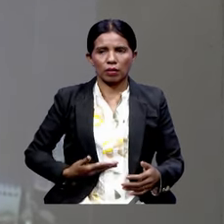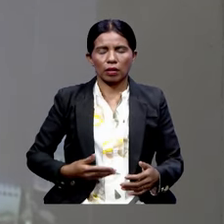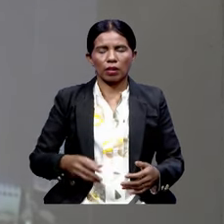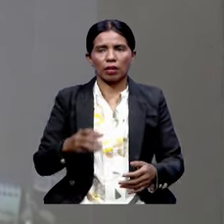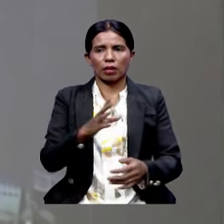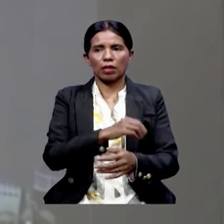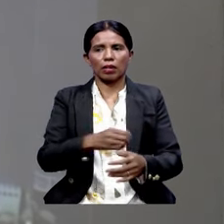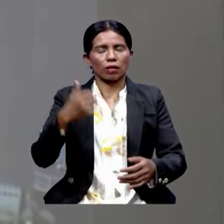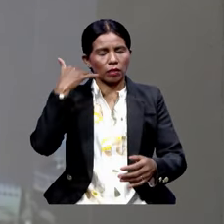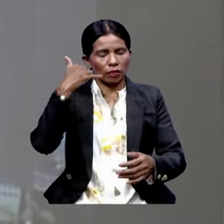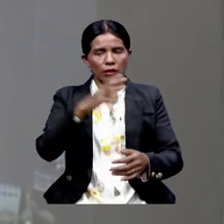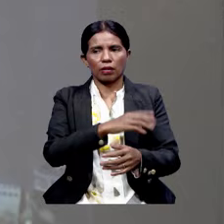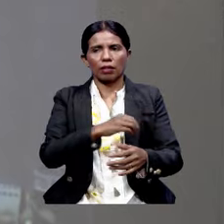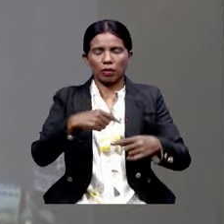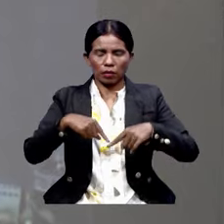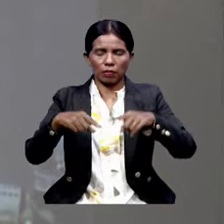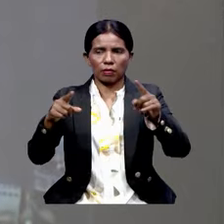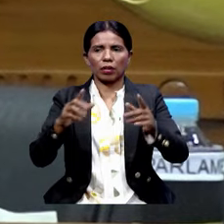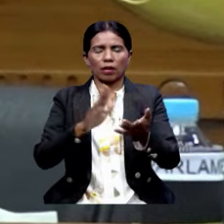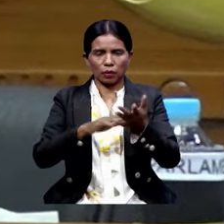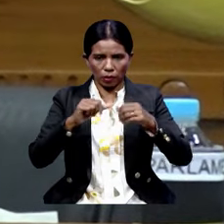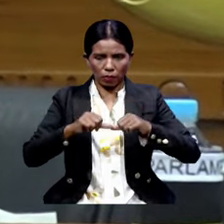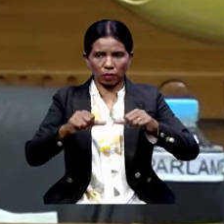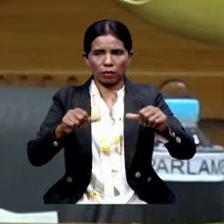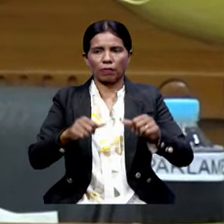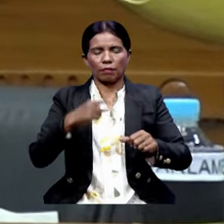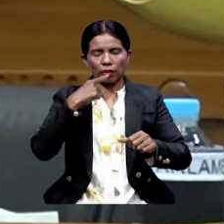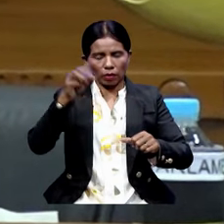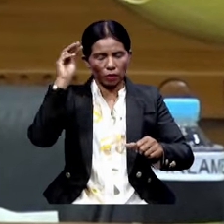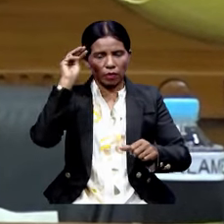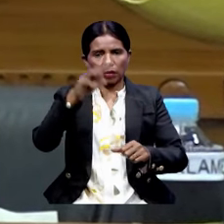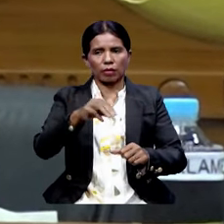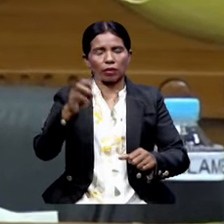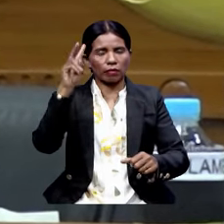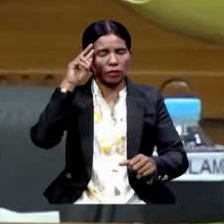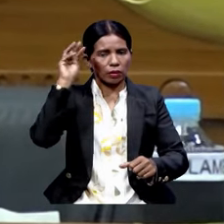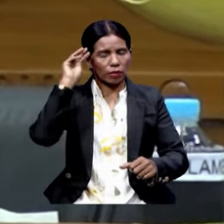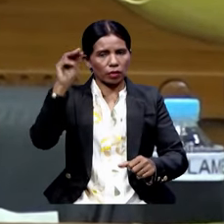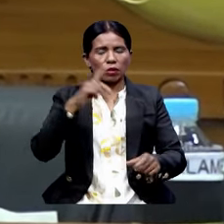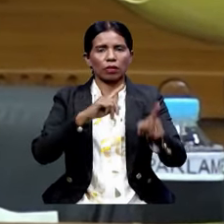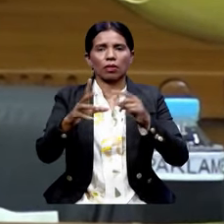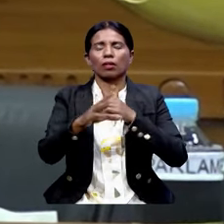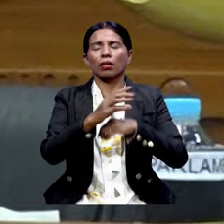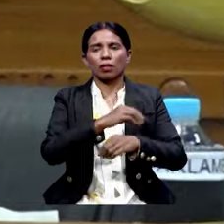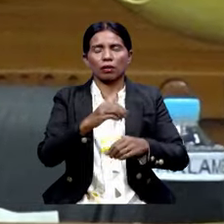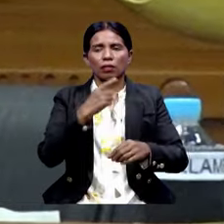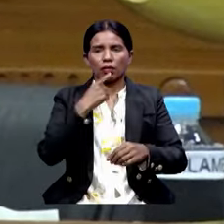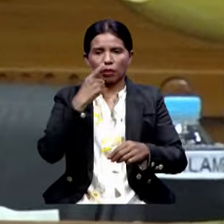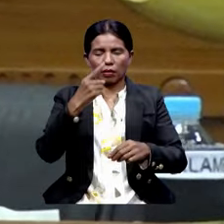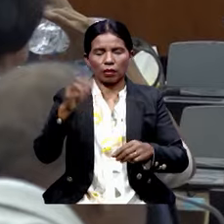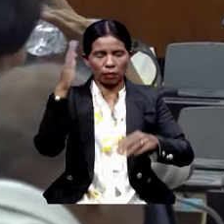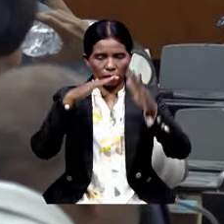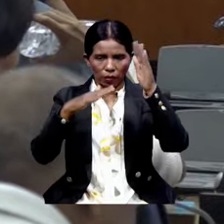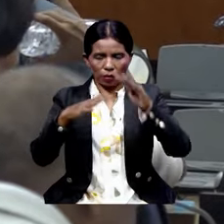comunica directamente iha mo sempre van a tarbora escola lao hela hatamba preocupação ne vice-ministro assunto parlamentar aderi tu Guda Costa Hateten, problema